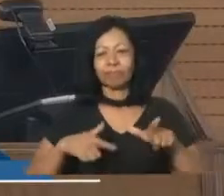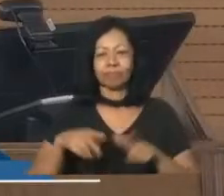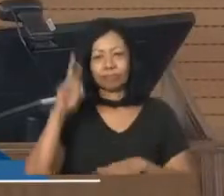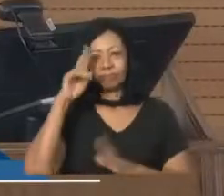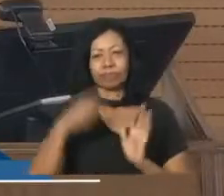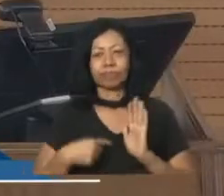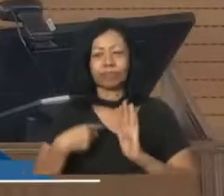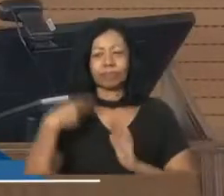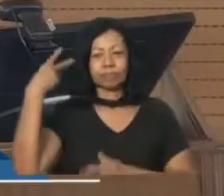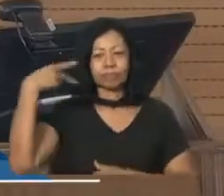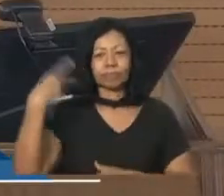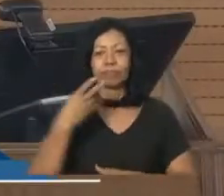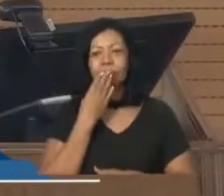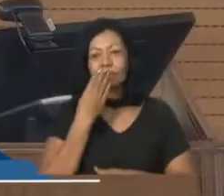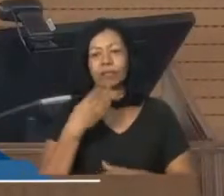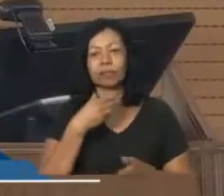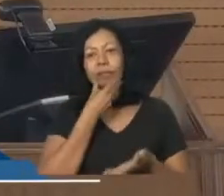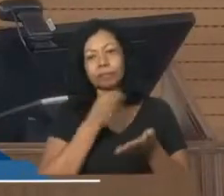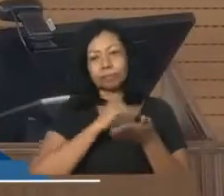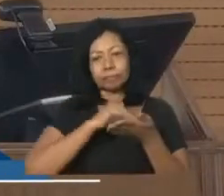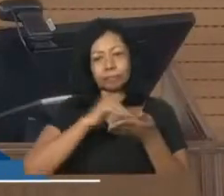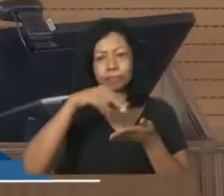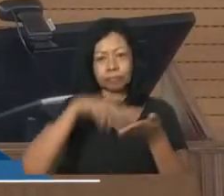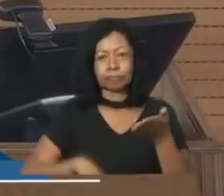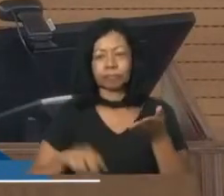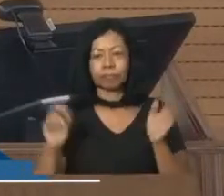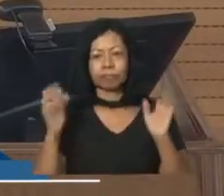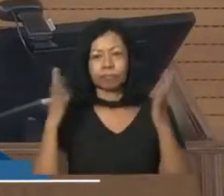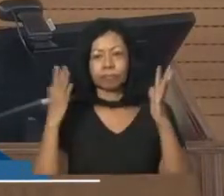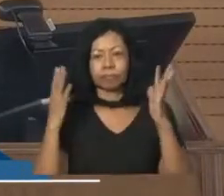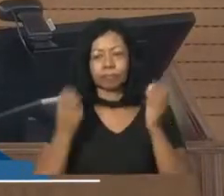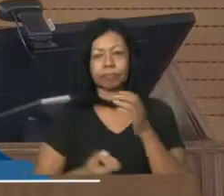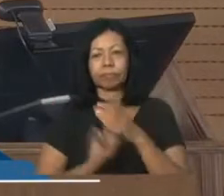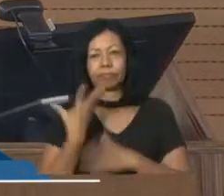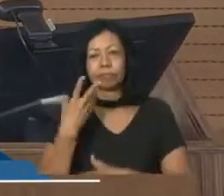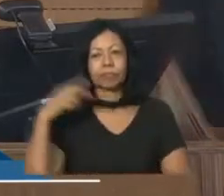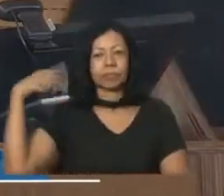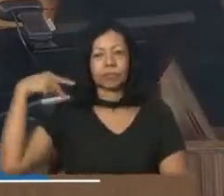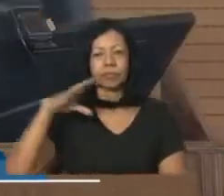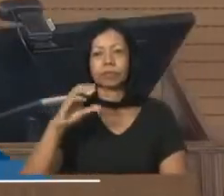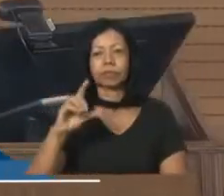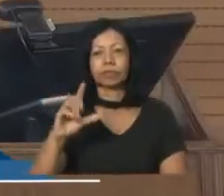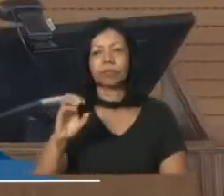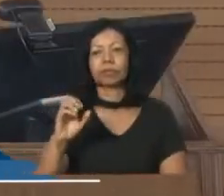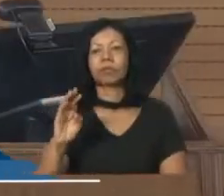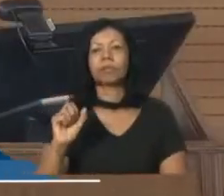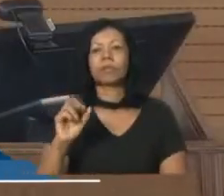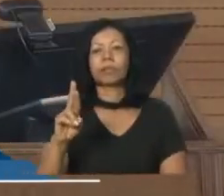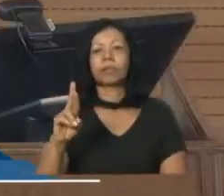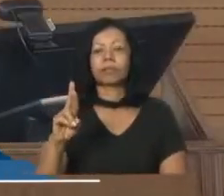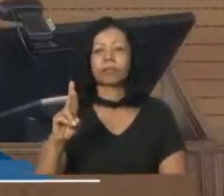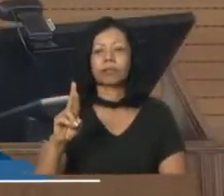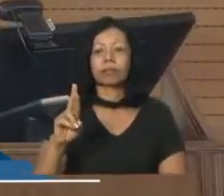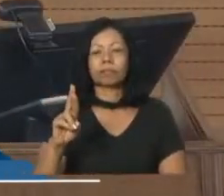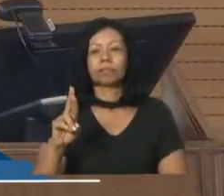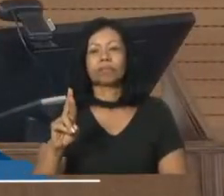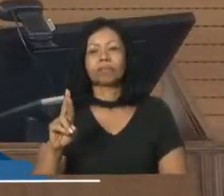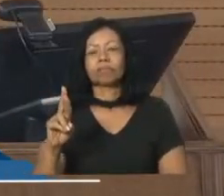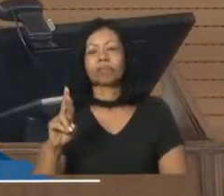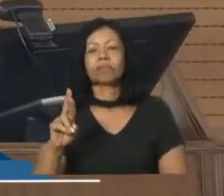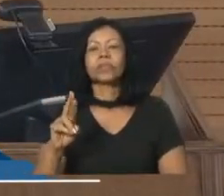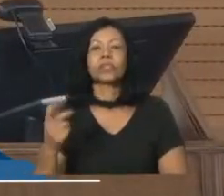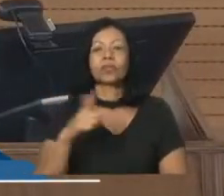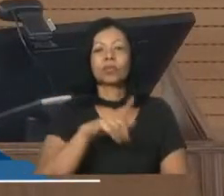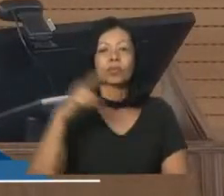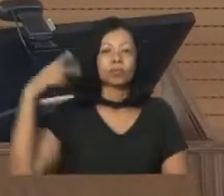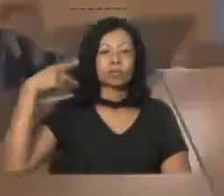Solicito ao senhor primeiro secretário que proceda à leitura da moção de autoria do vereador Kleber do Cavaco, subscrito pelos